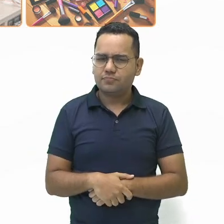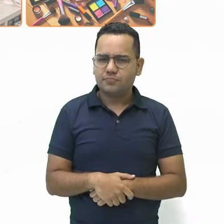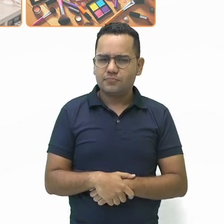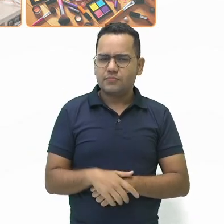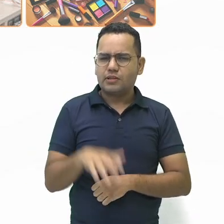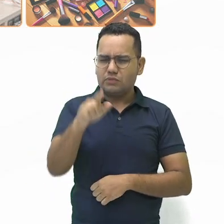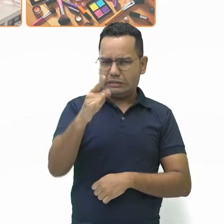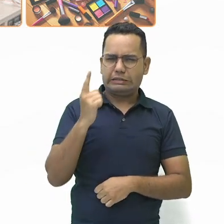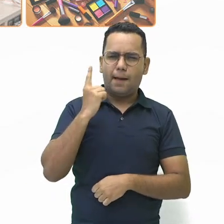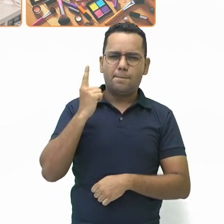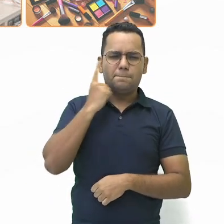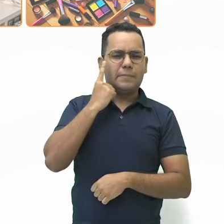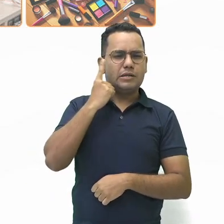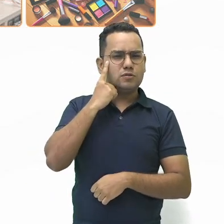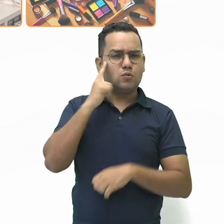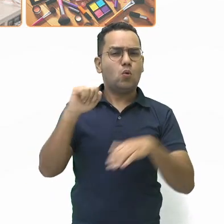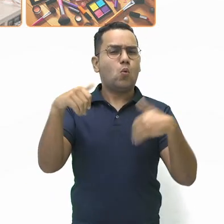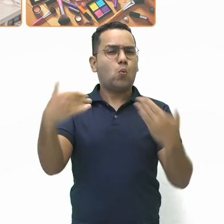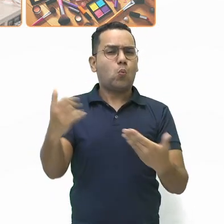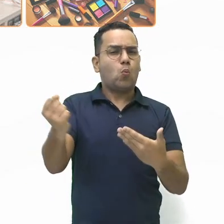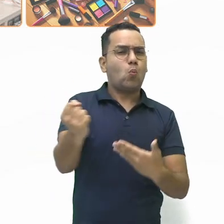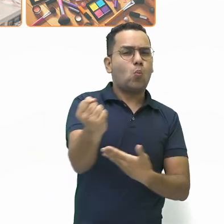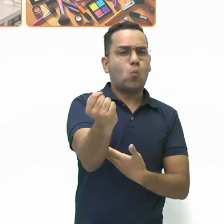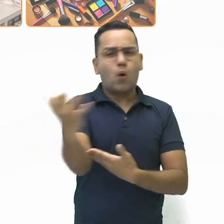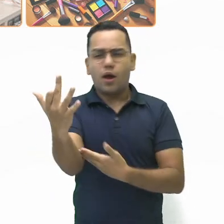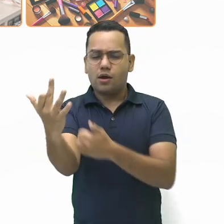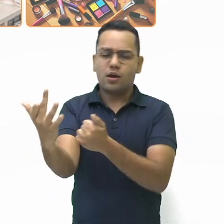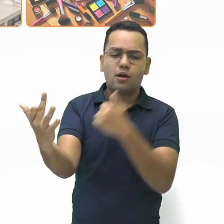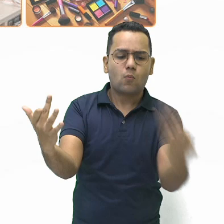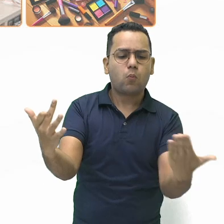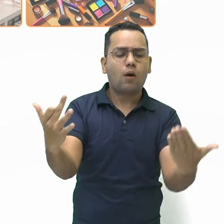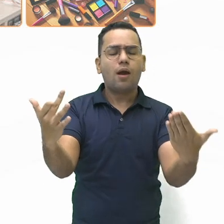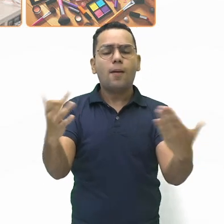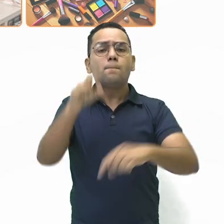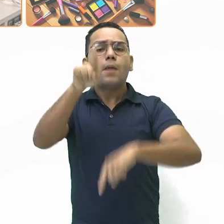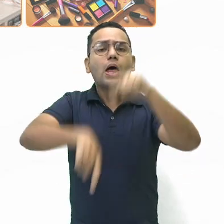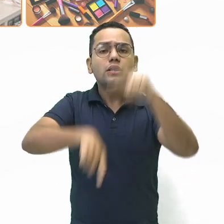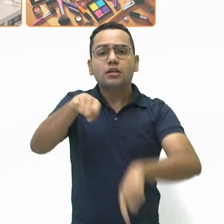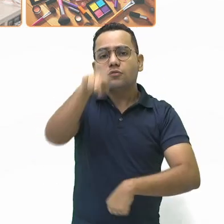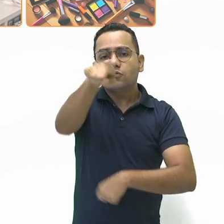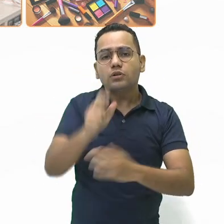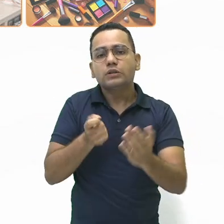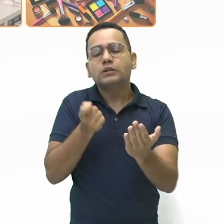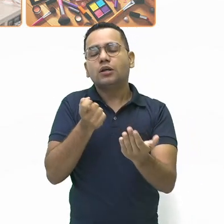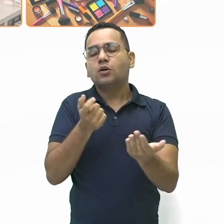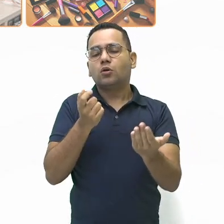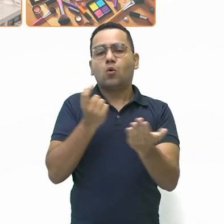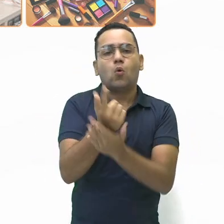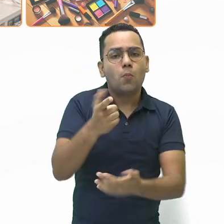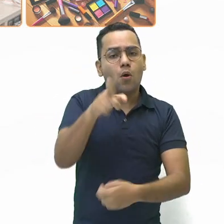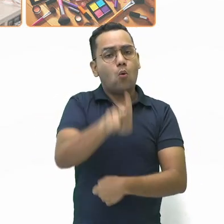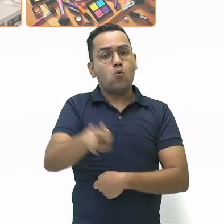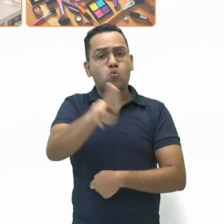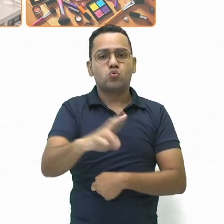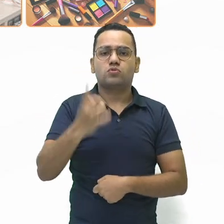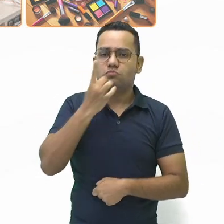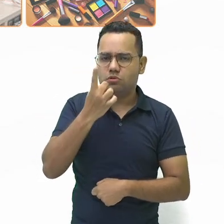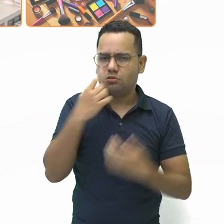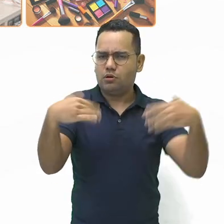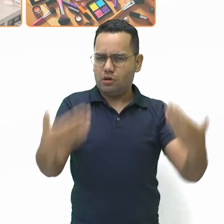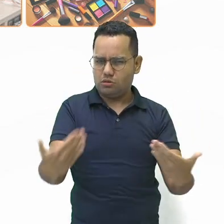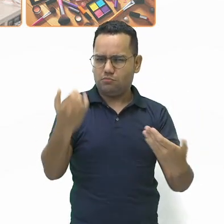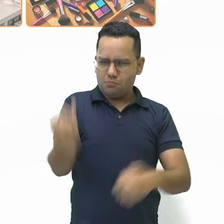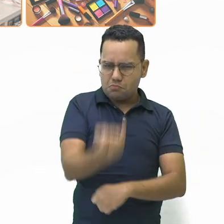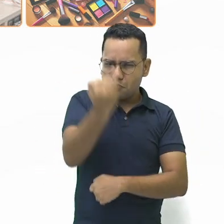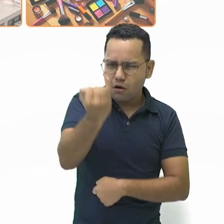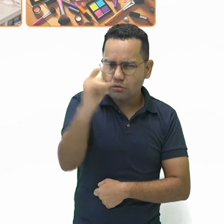já parou para pensar quantos e quais produtos consome diariamente? Será que tudo que a gente usa hoje em dia realmente é mais